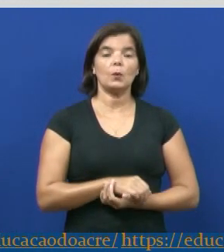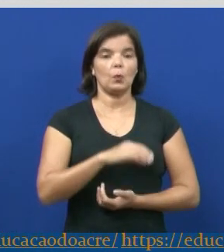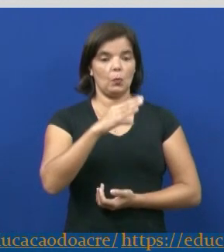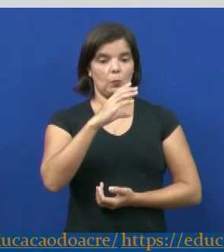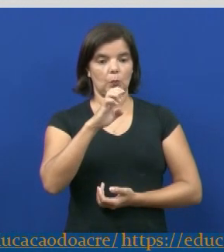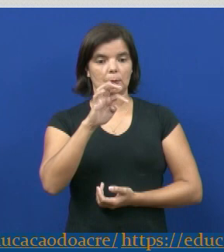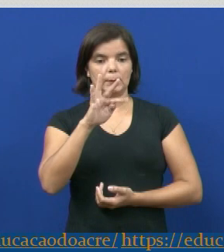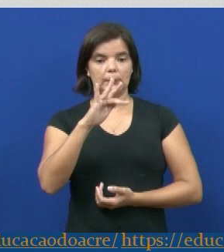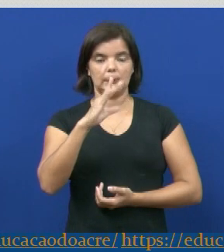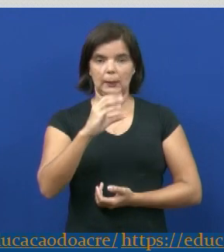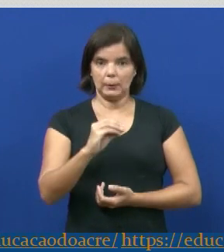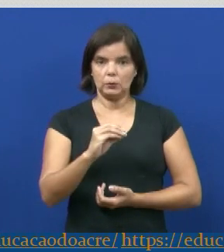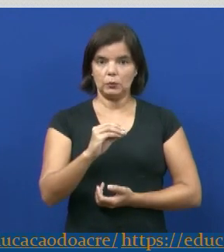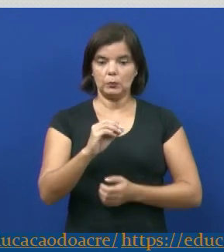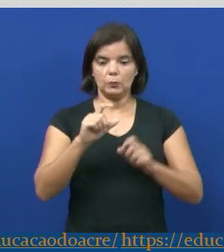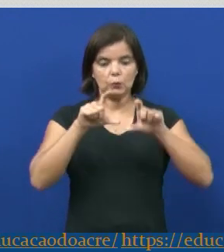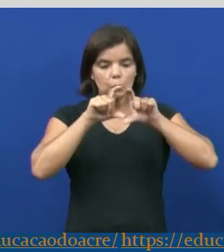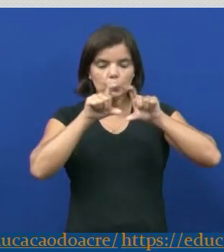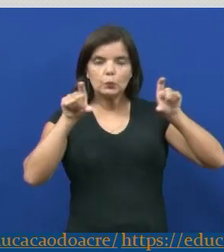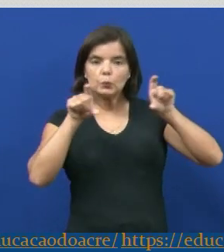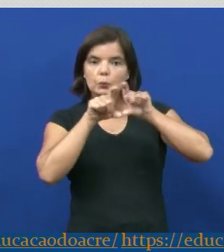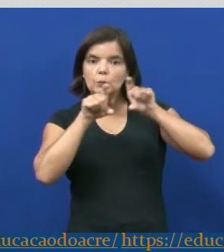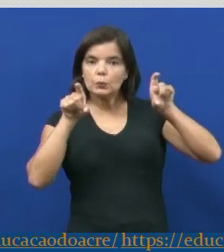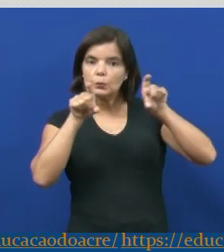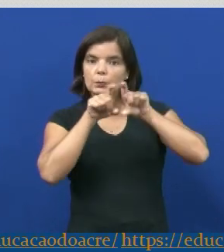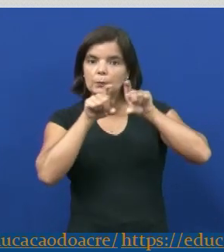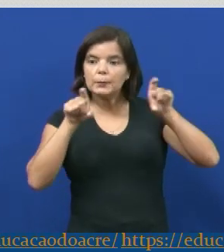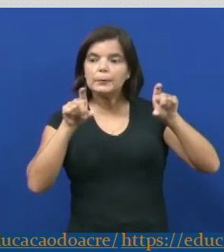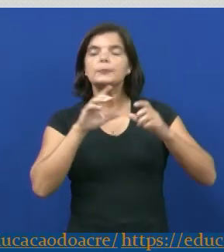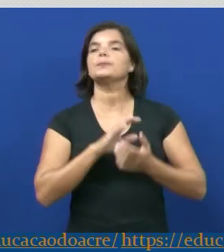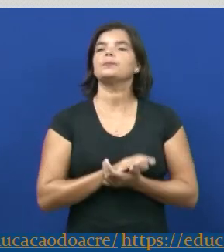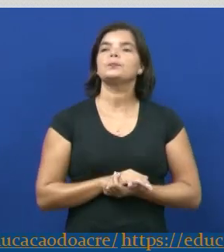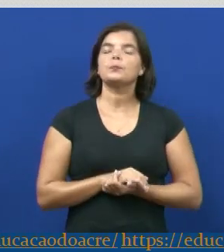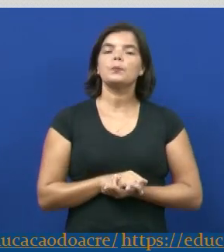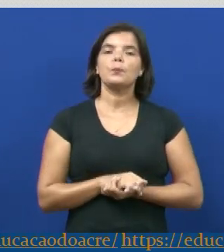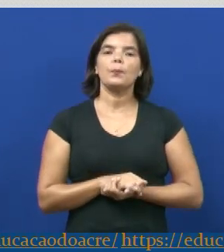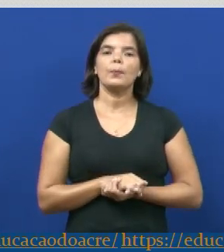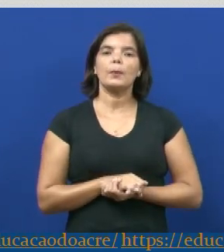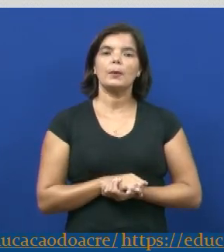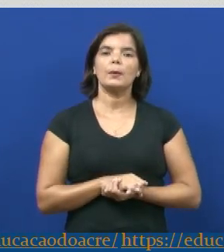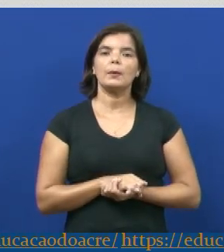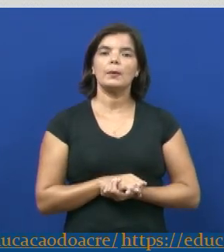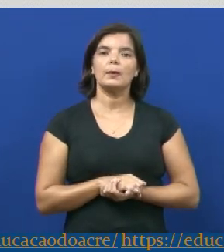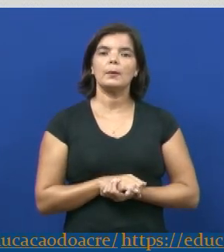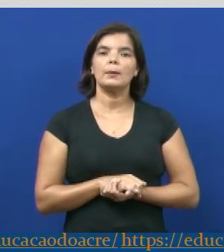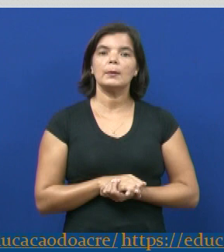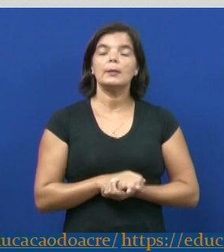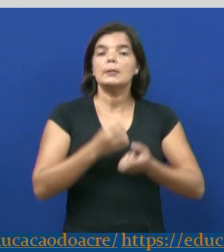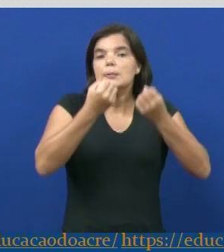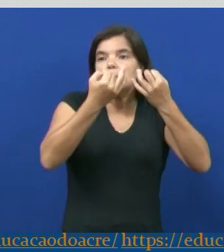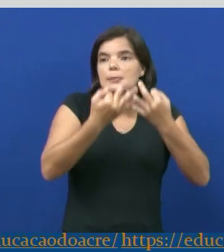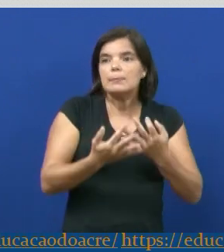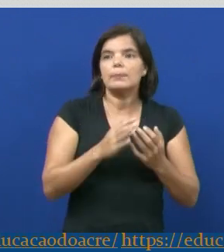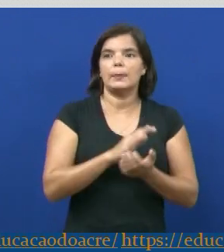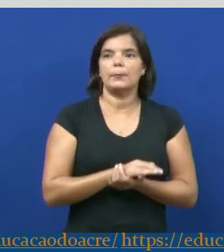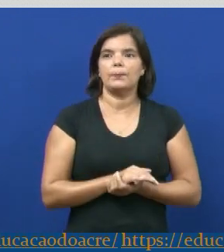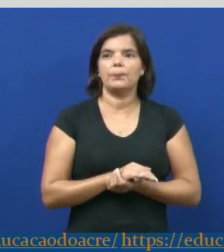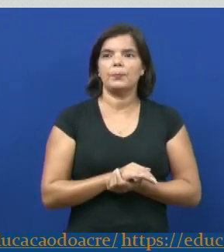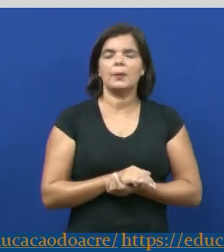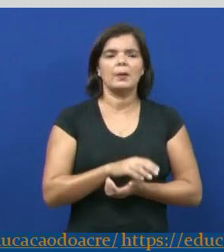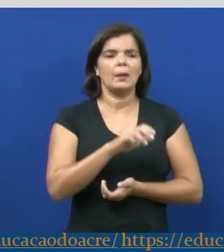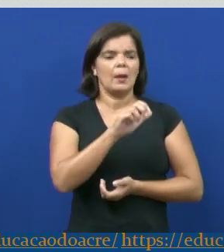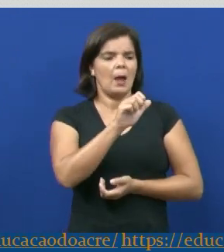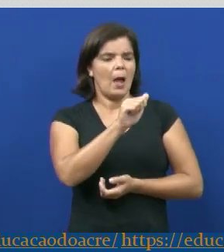Cético, tá? Uma chargezinha para vocês sobre o cético. Diz assim: